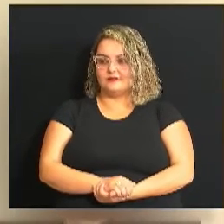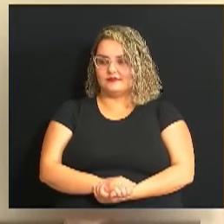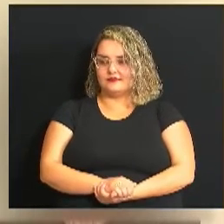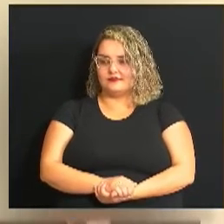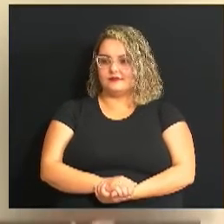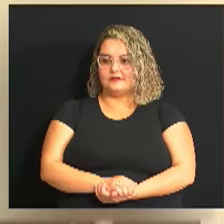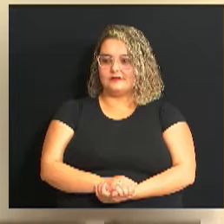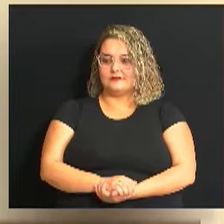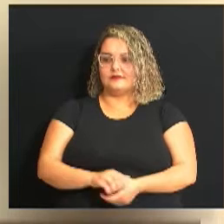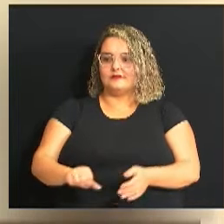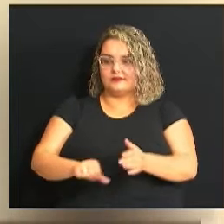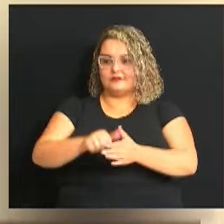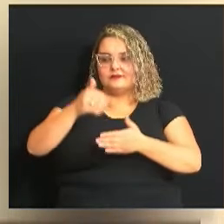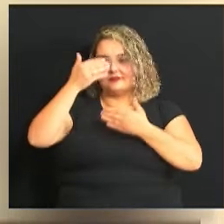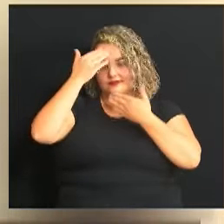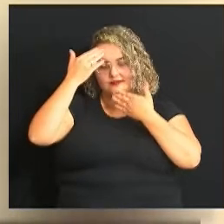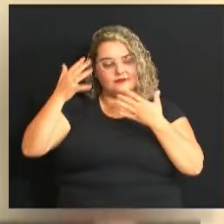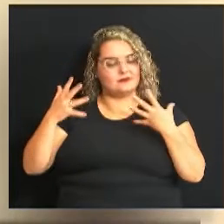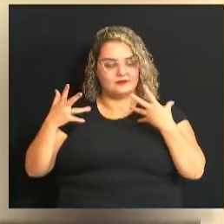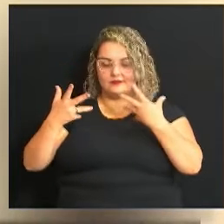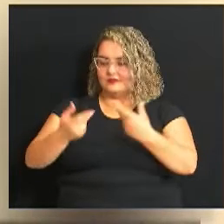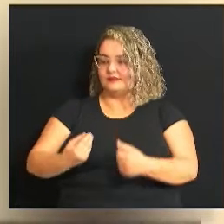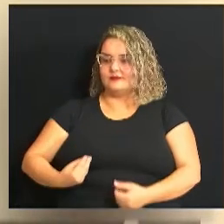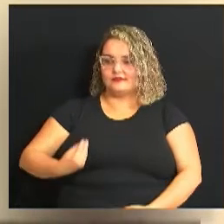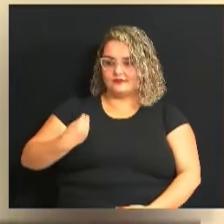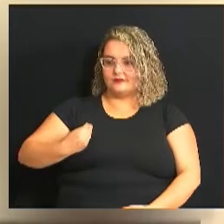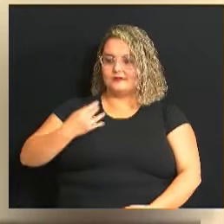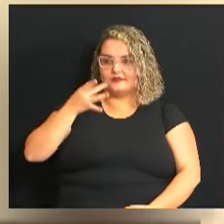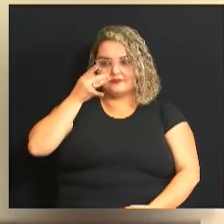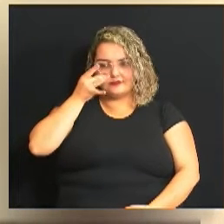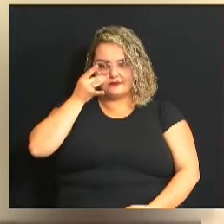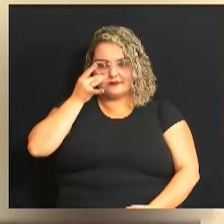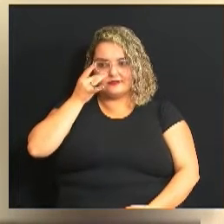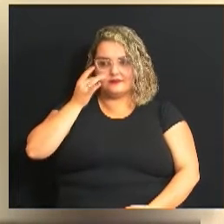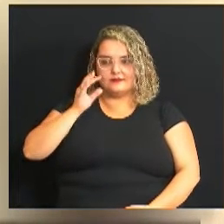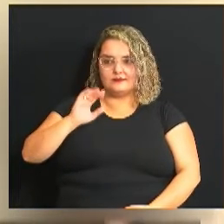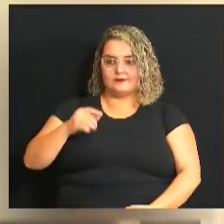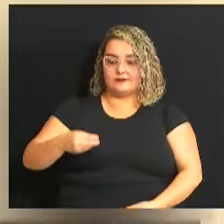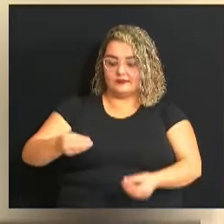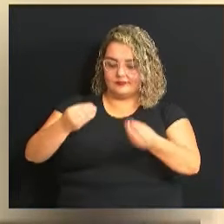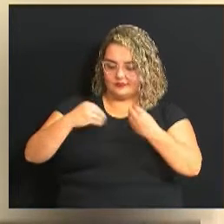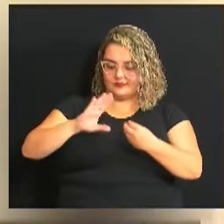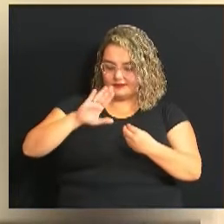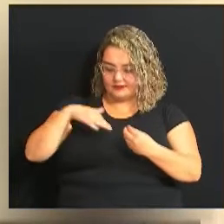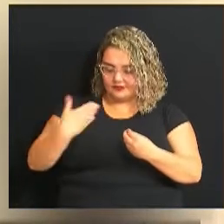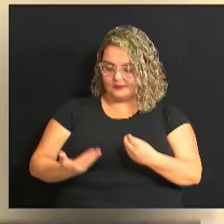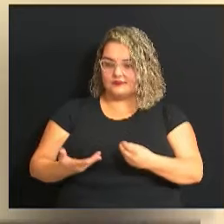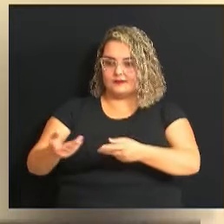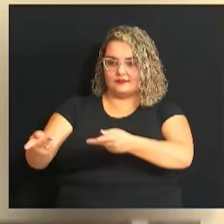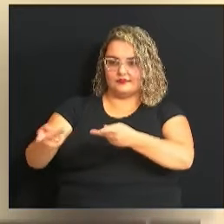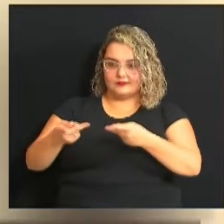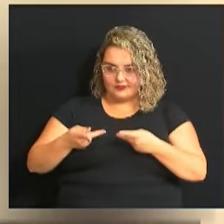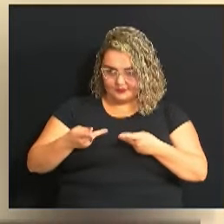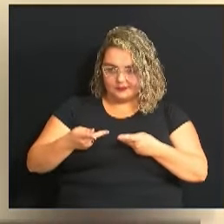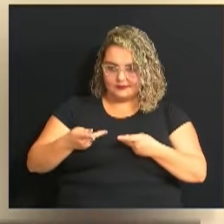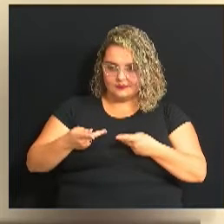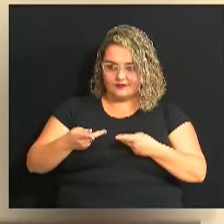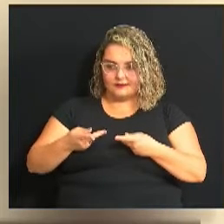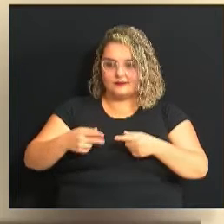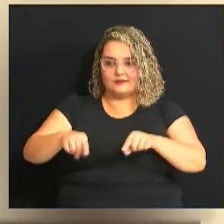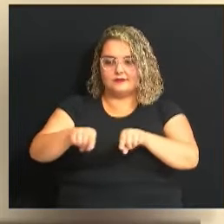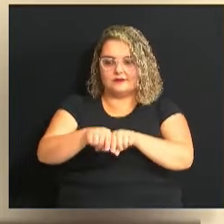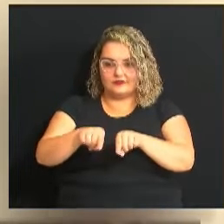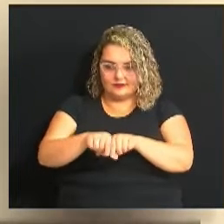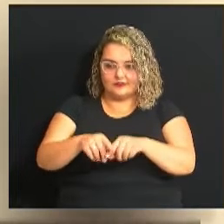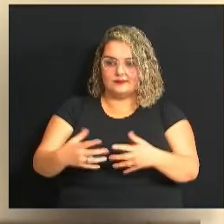primeiramente, agradecer a presença de todos vocês que nos honram com a visita e com vocês que